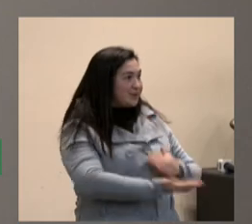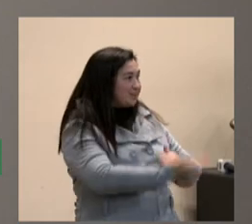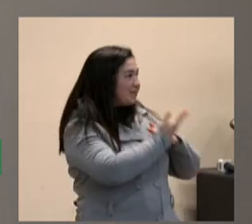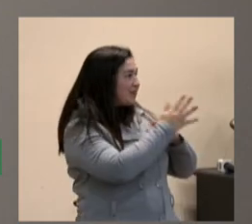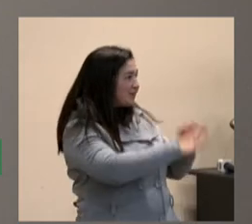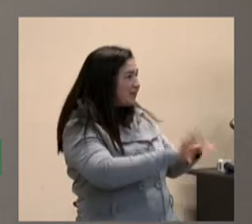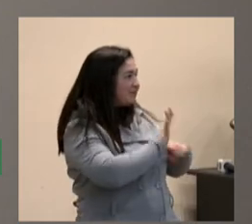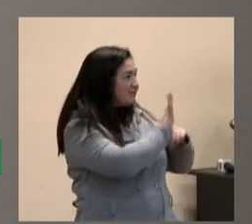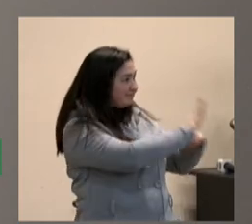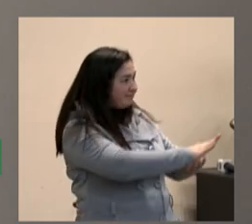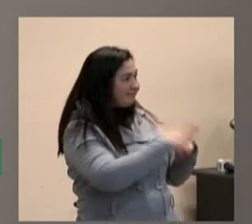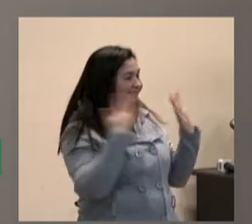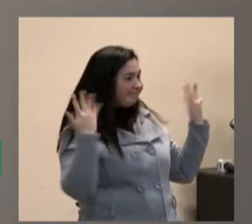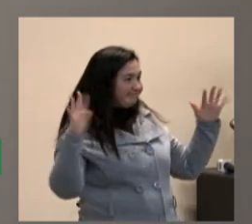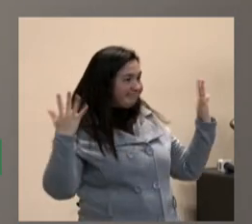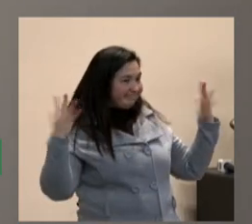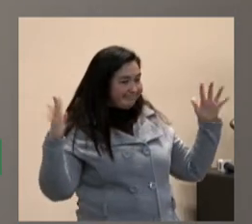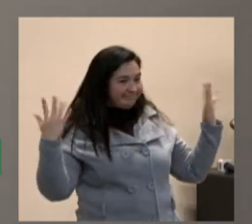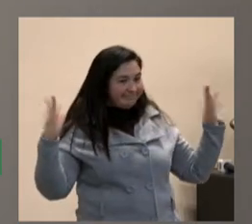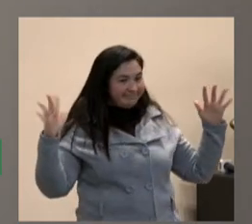agora...